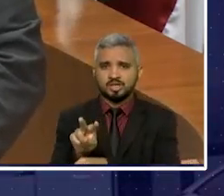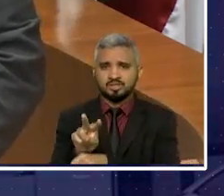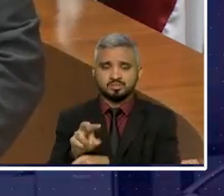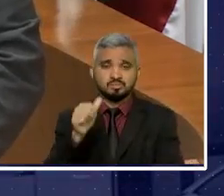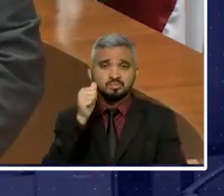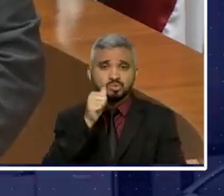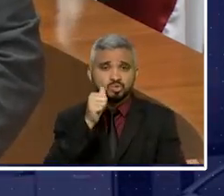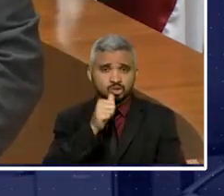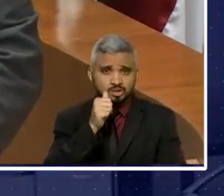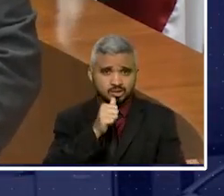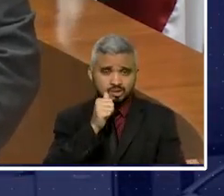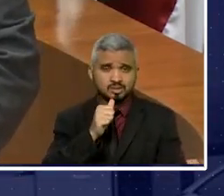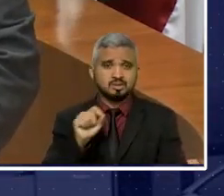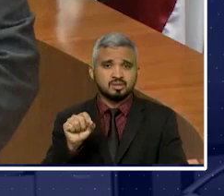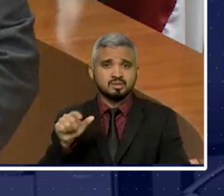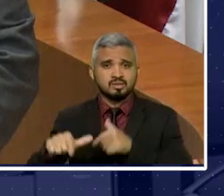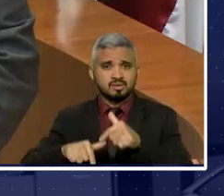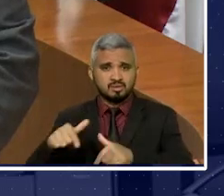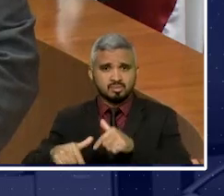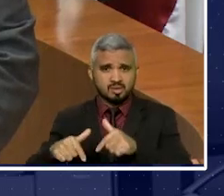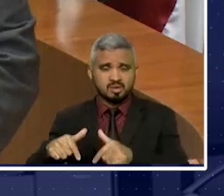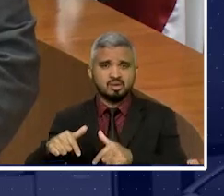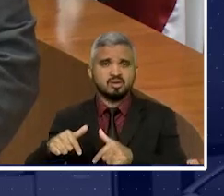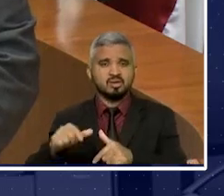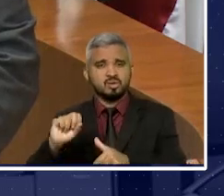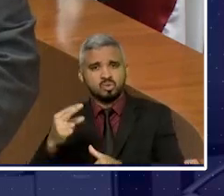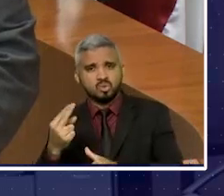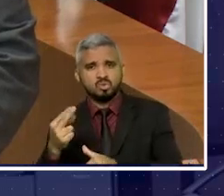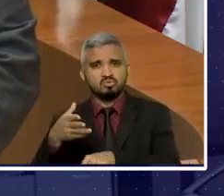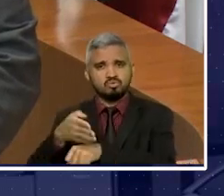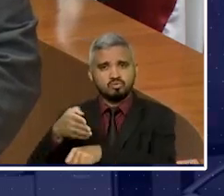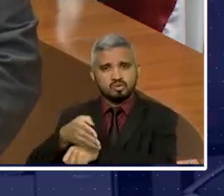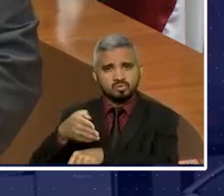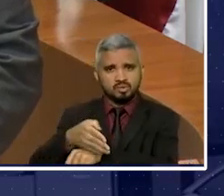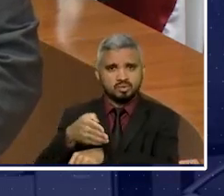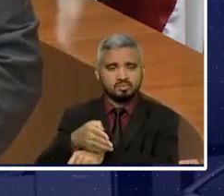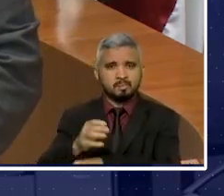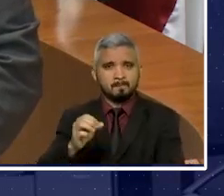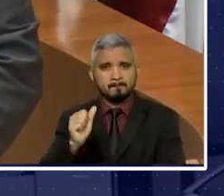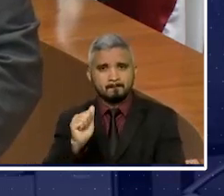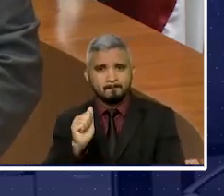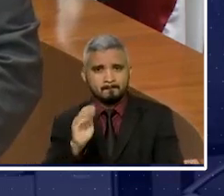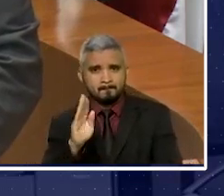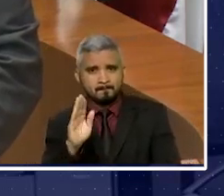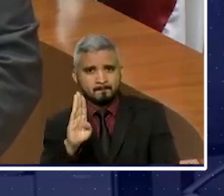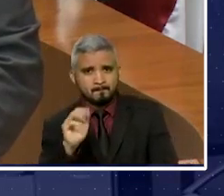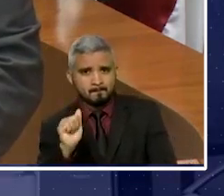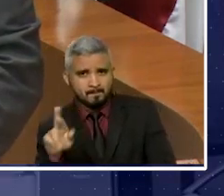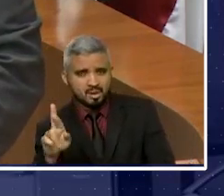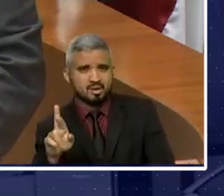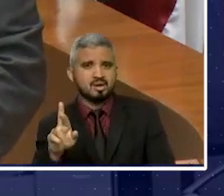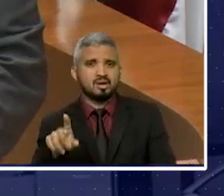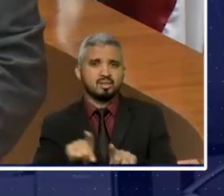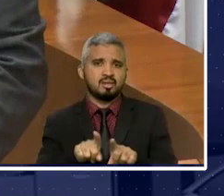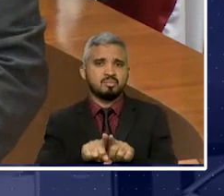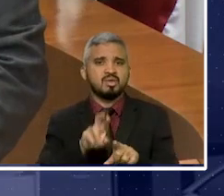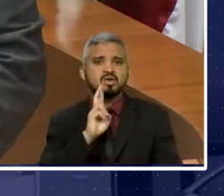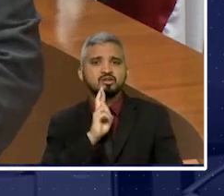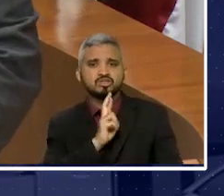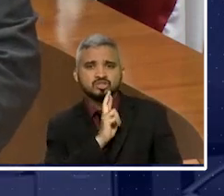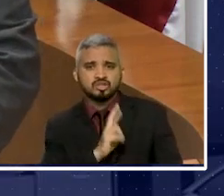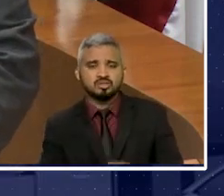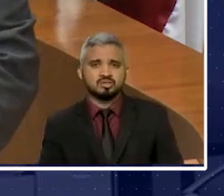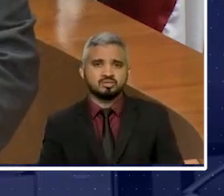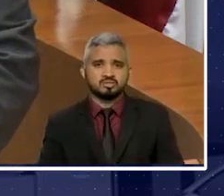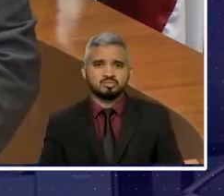na MA-119, nas proximidades do povoado Maria Ferreira, no município de Santa Luzia. Segundo o deputado,